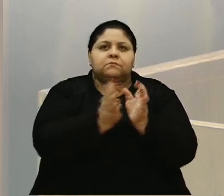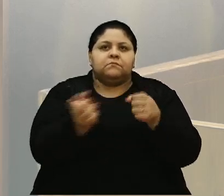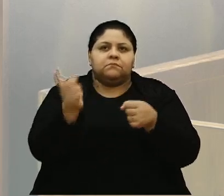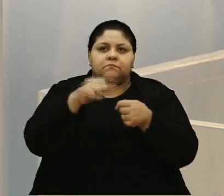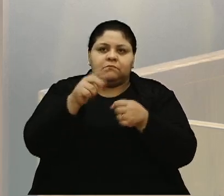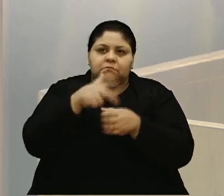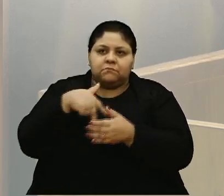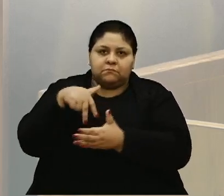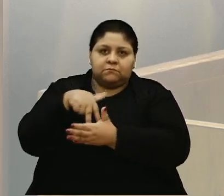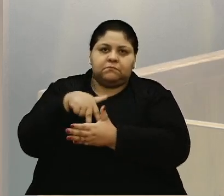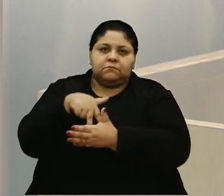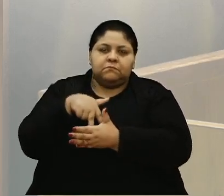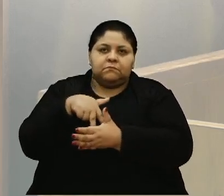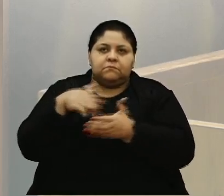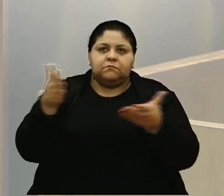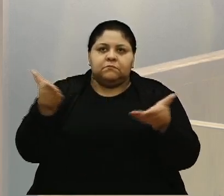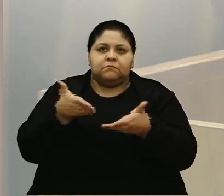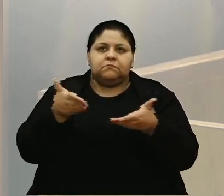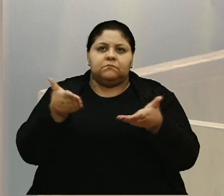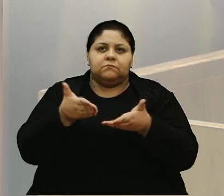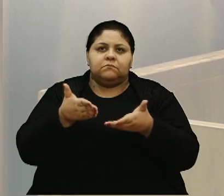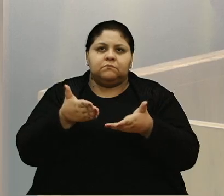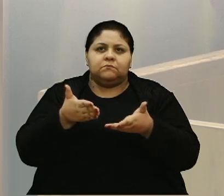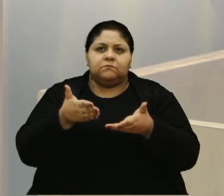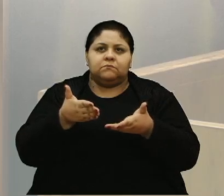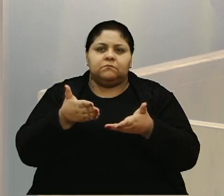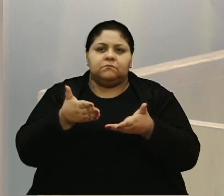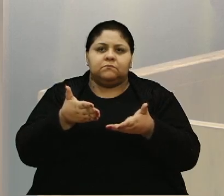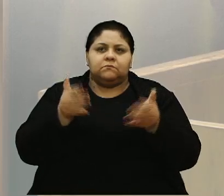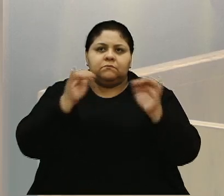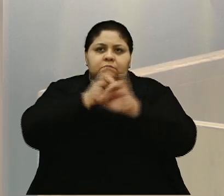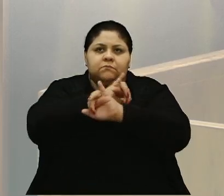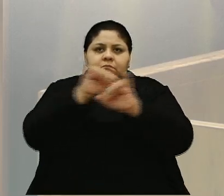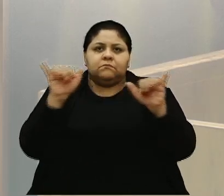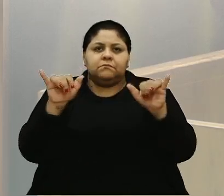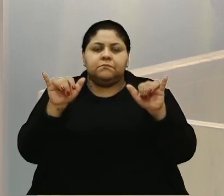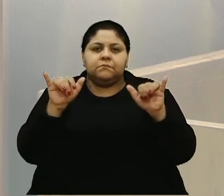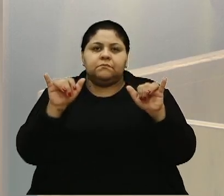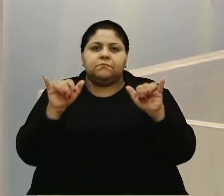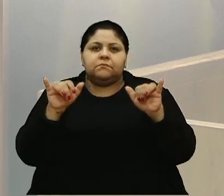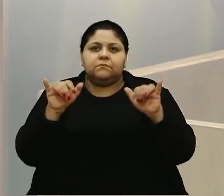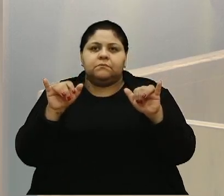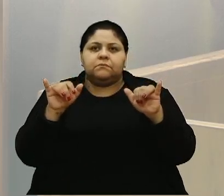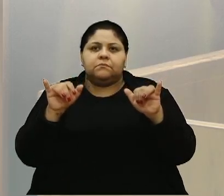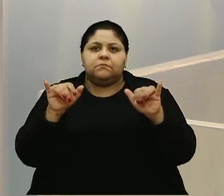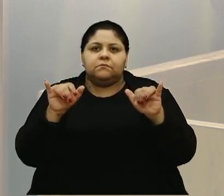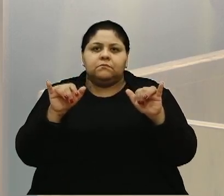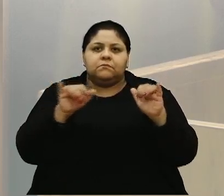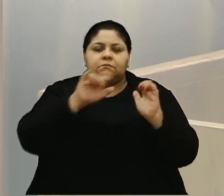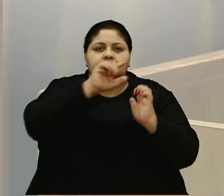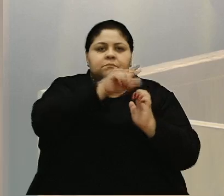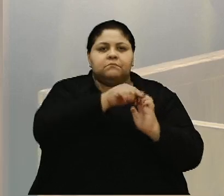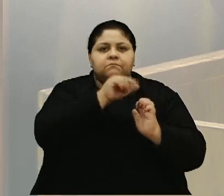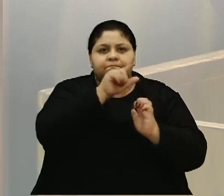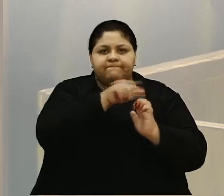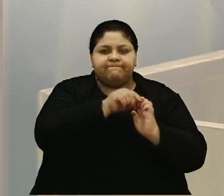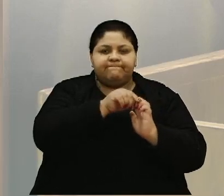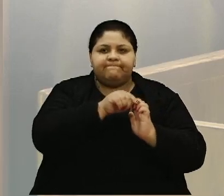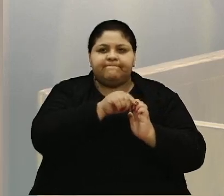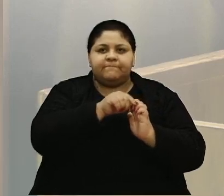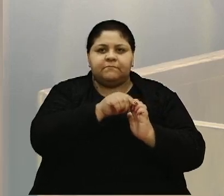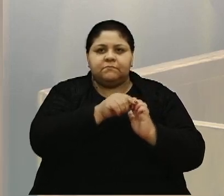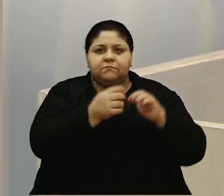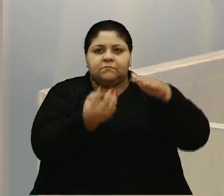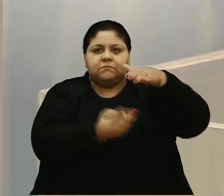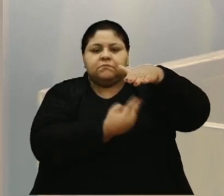tribuna. Agora, para falar sobre essa empresa que